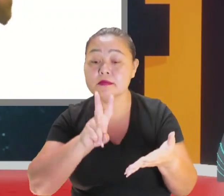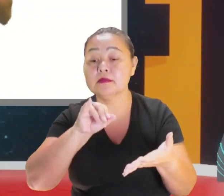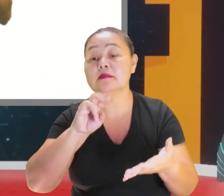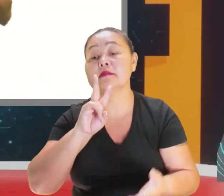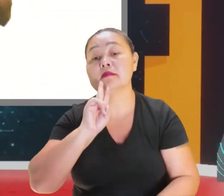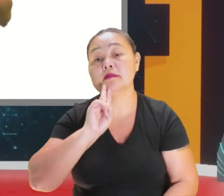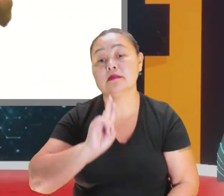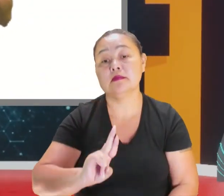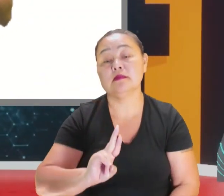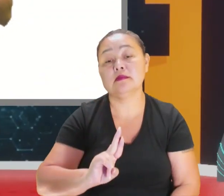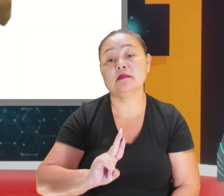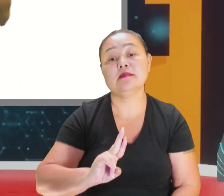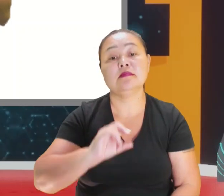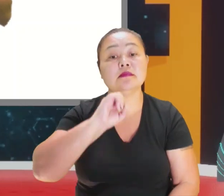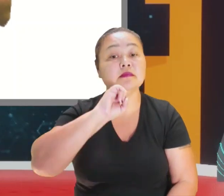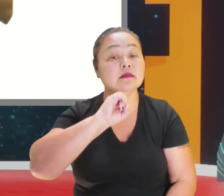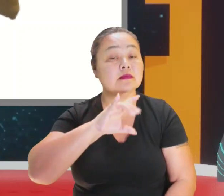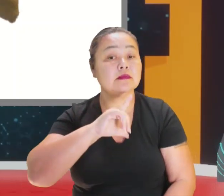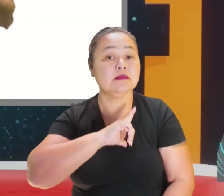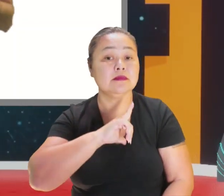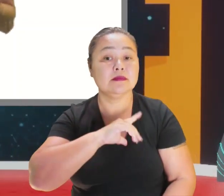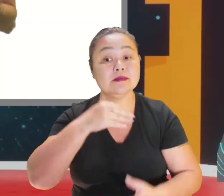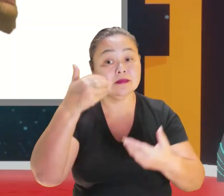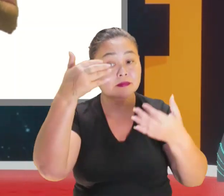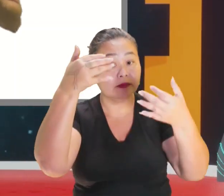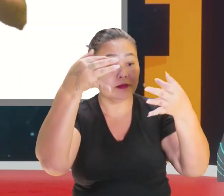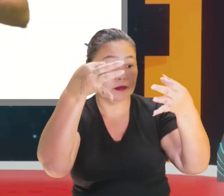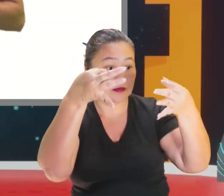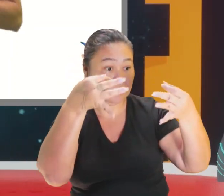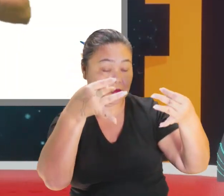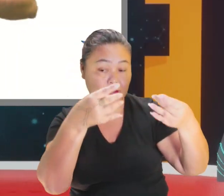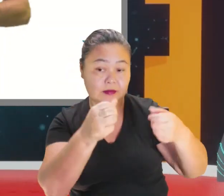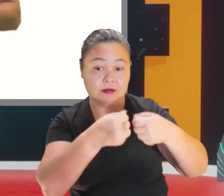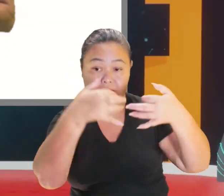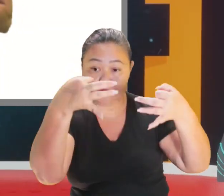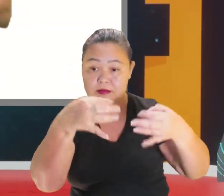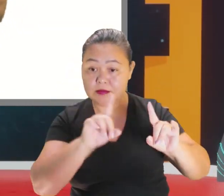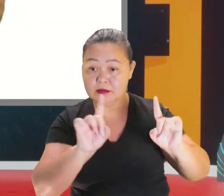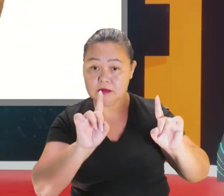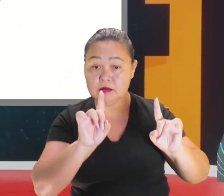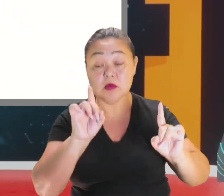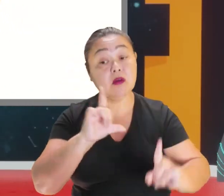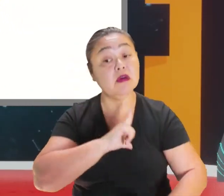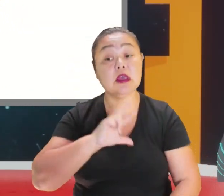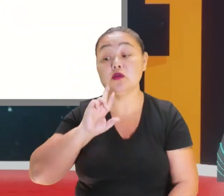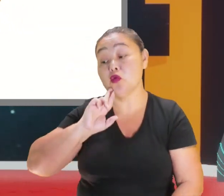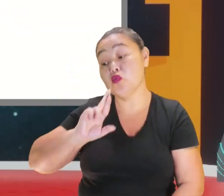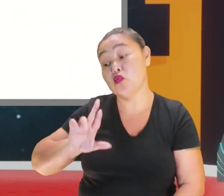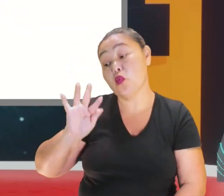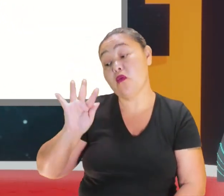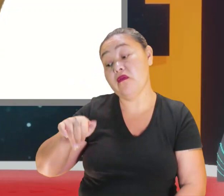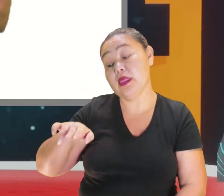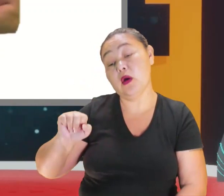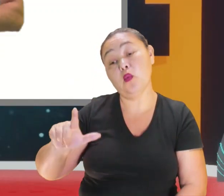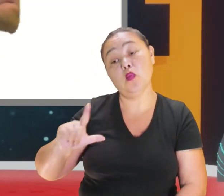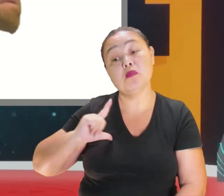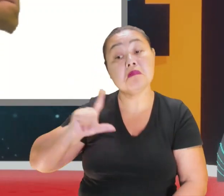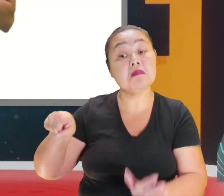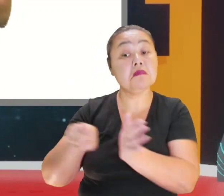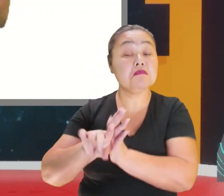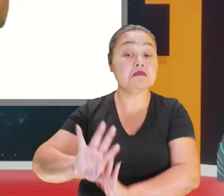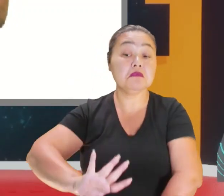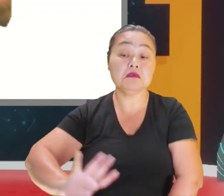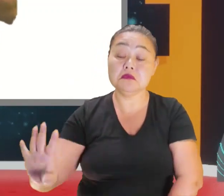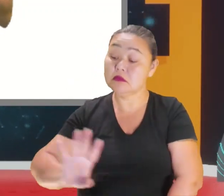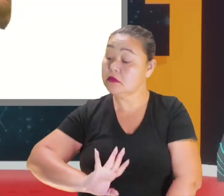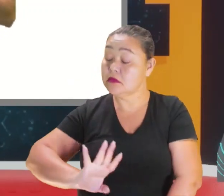resposta. Só que não vai ter o passo a passo, certinho. Ele vai te dar o número final, vai dar -8, acabou. Te